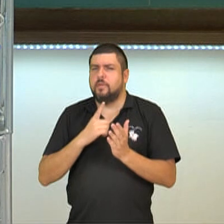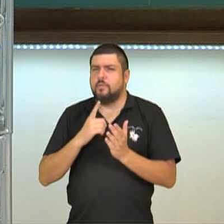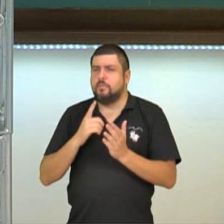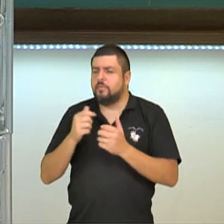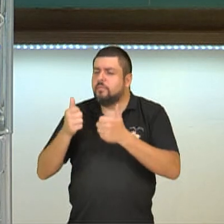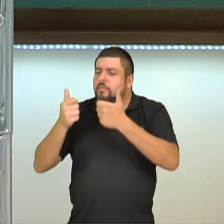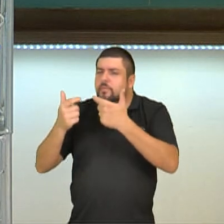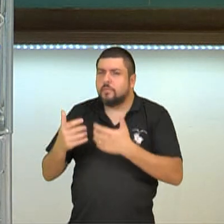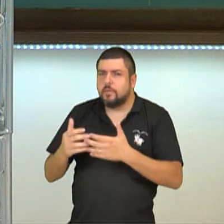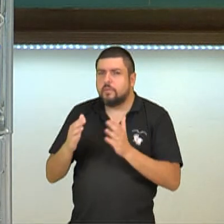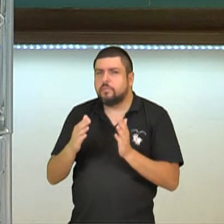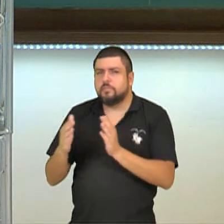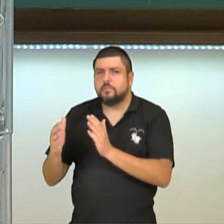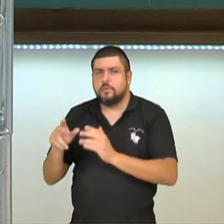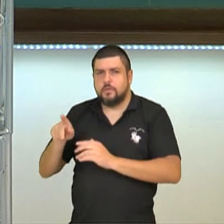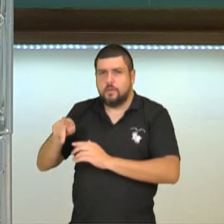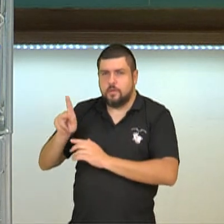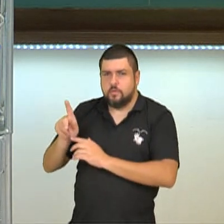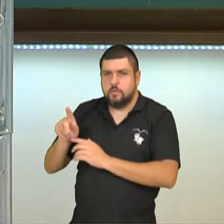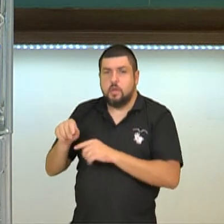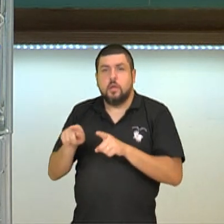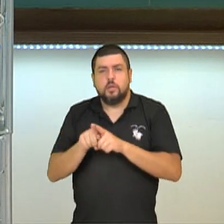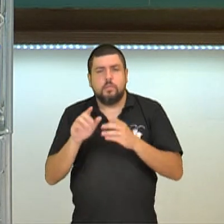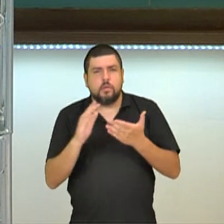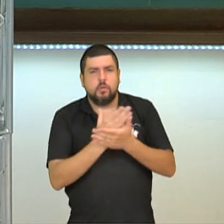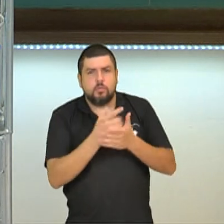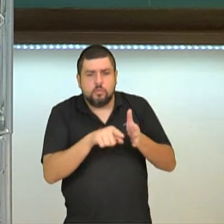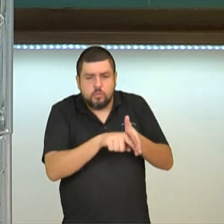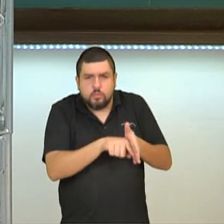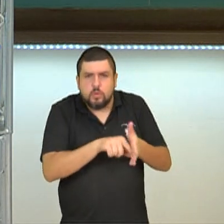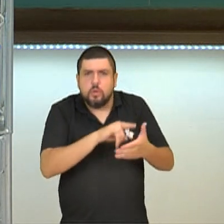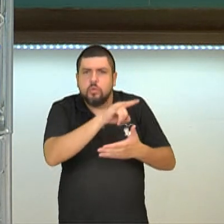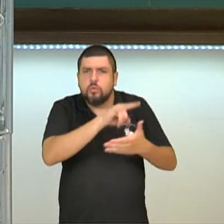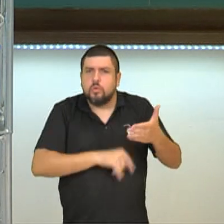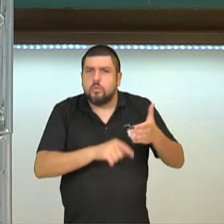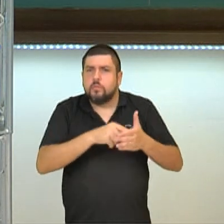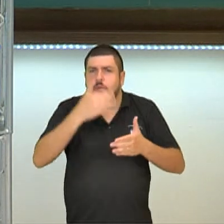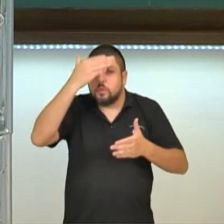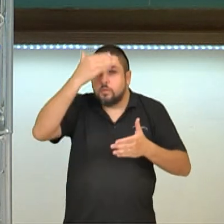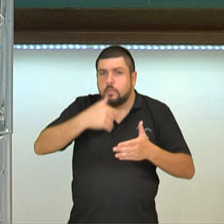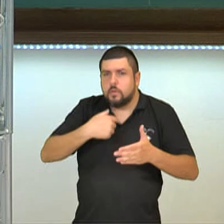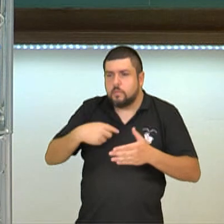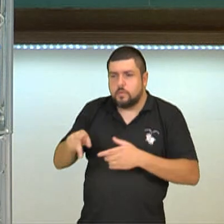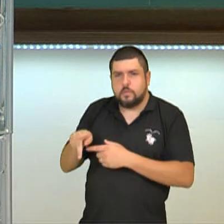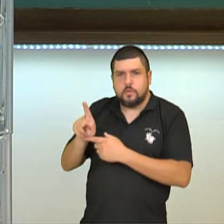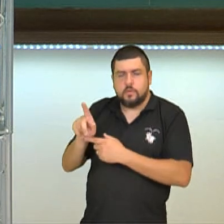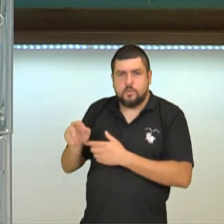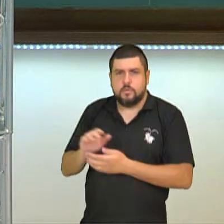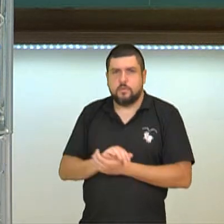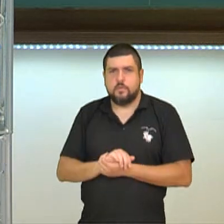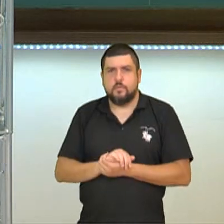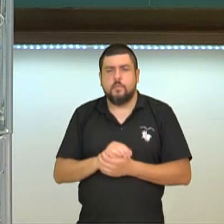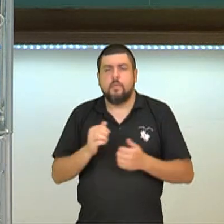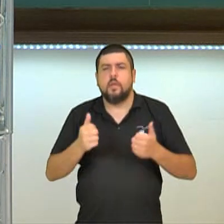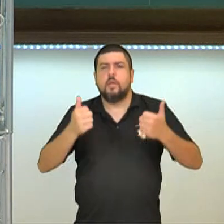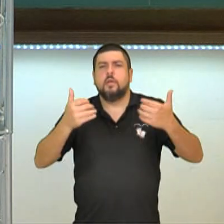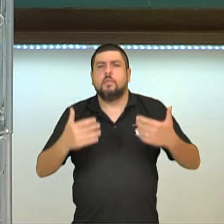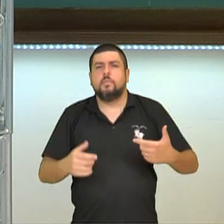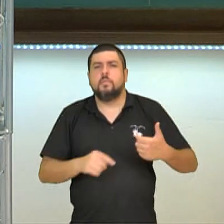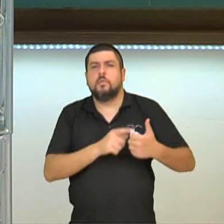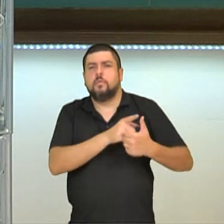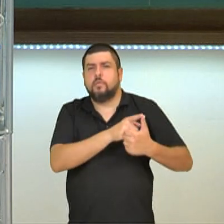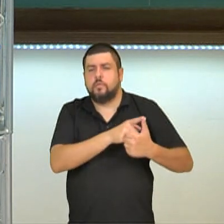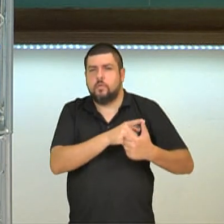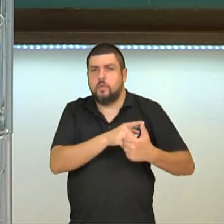época escritas, fontes escritas, que falam sobre os cuxitas. Duas histórias muito rápidas, né? Falam sobre os guerreiros